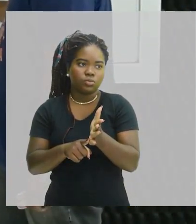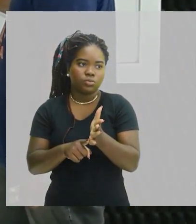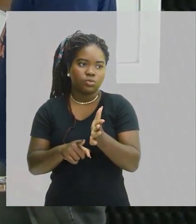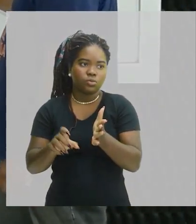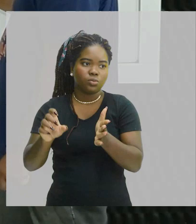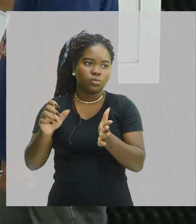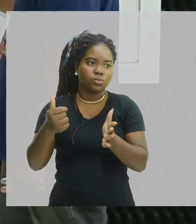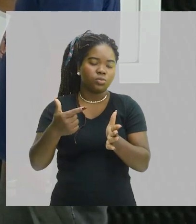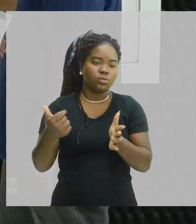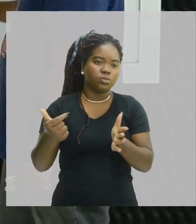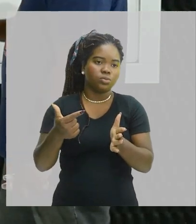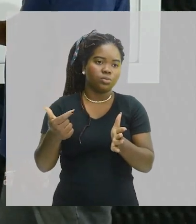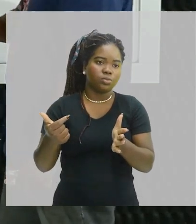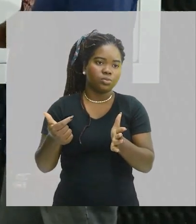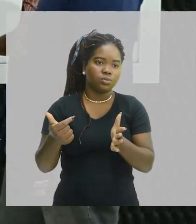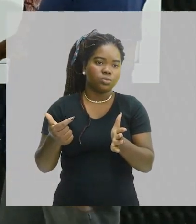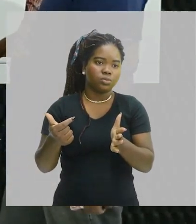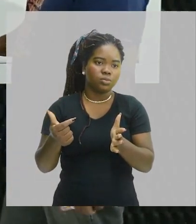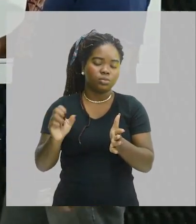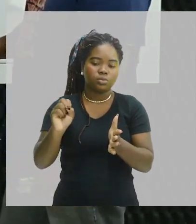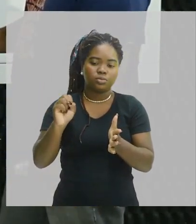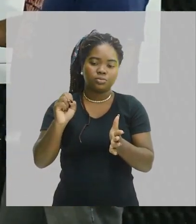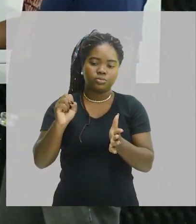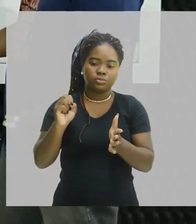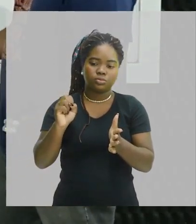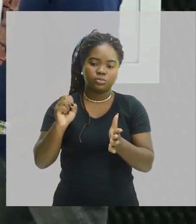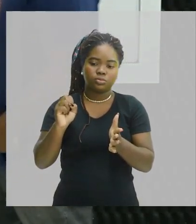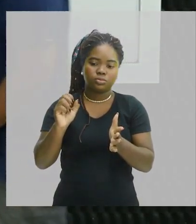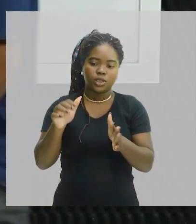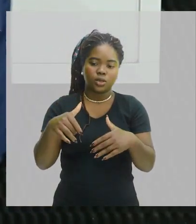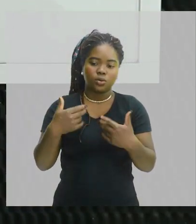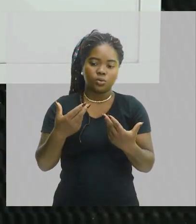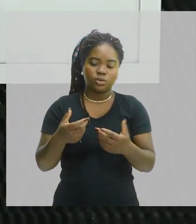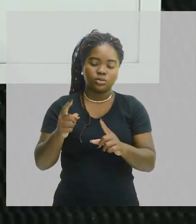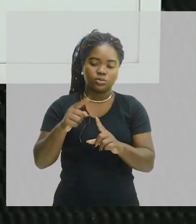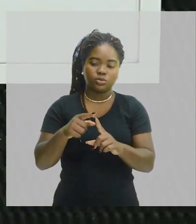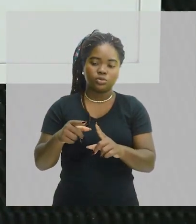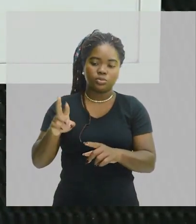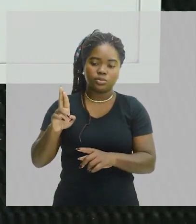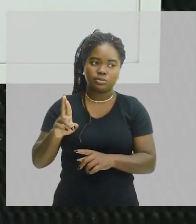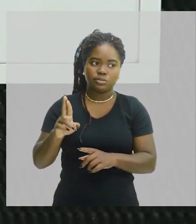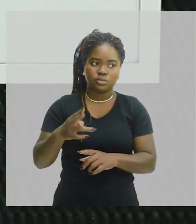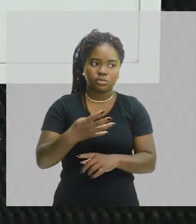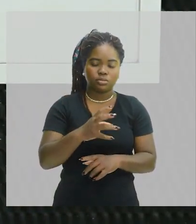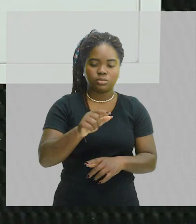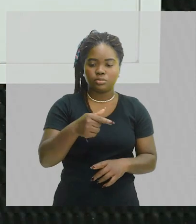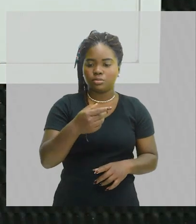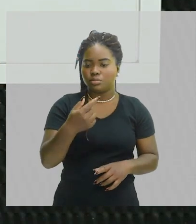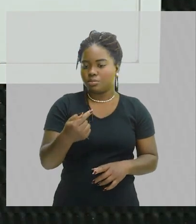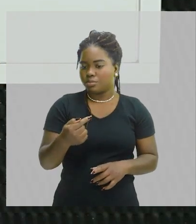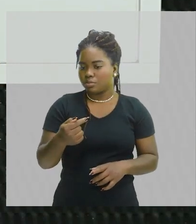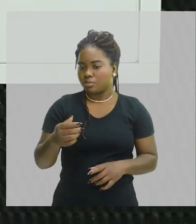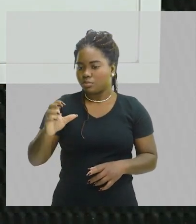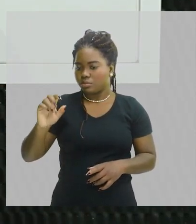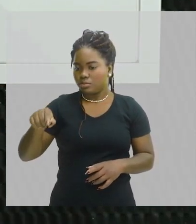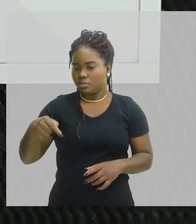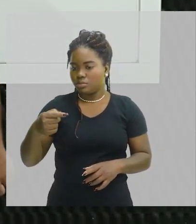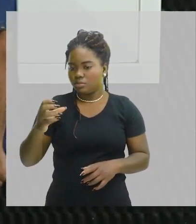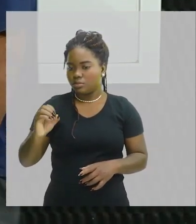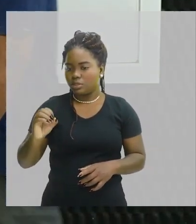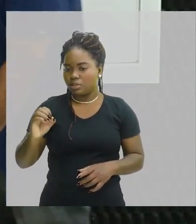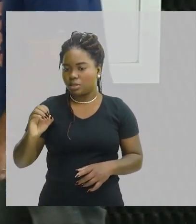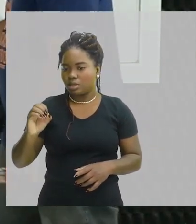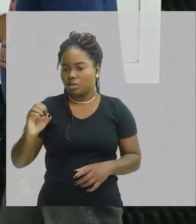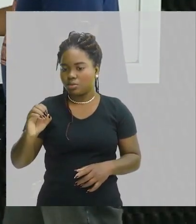Vai ficar 12 menos 8. Quais são as resistências que nós temos? Nós temos 4,7, 0,3 e 3.